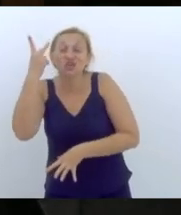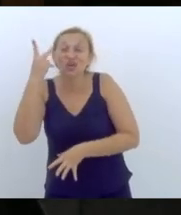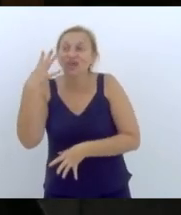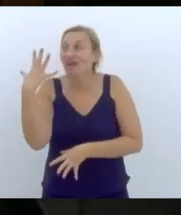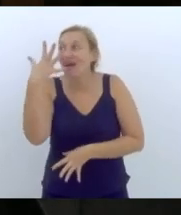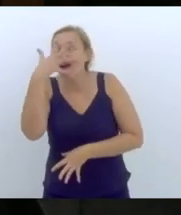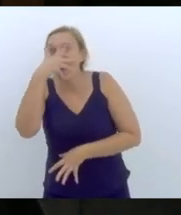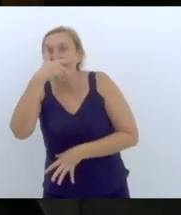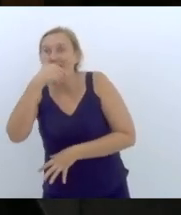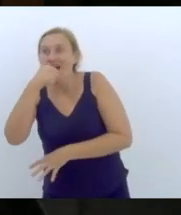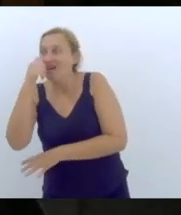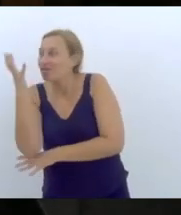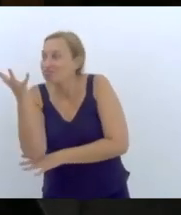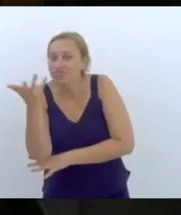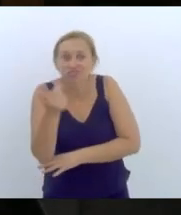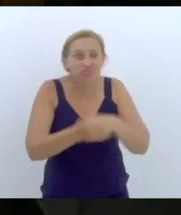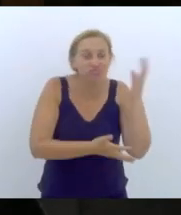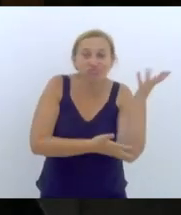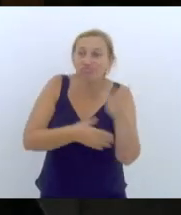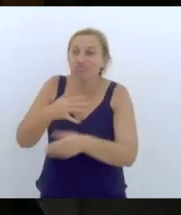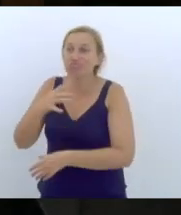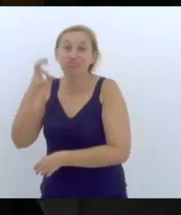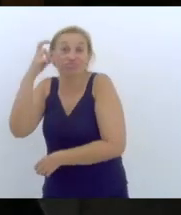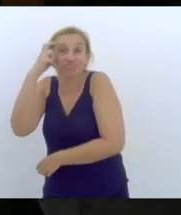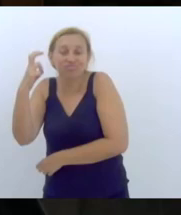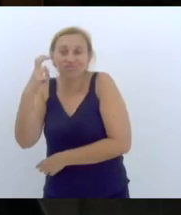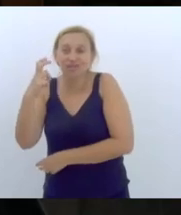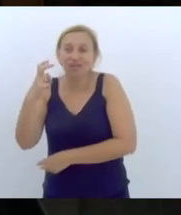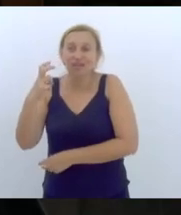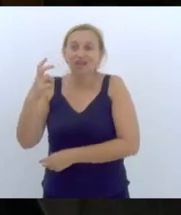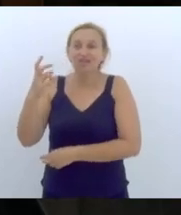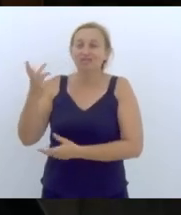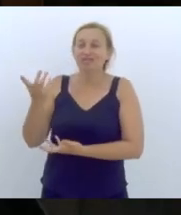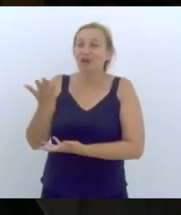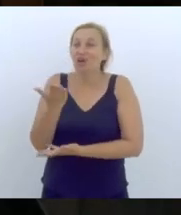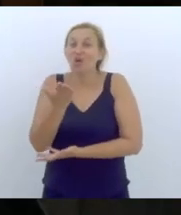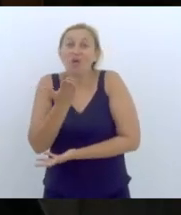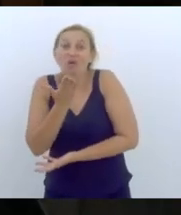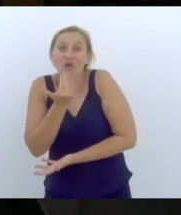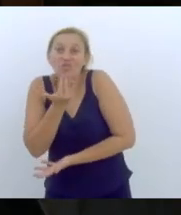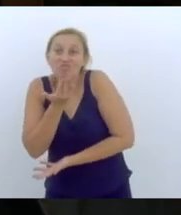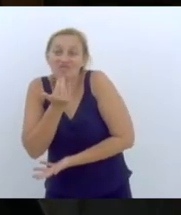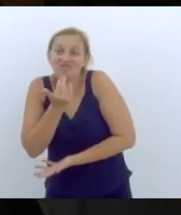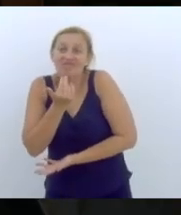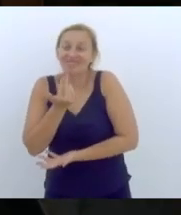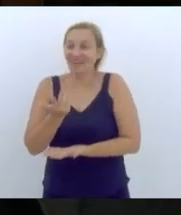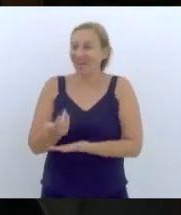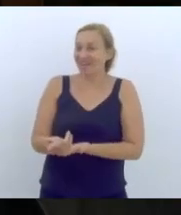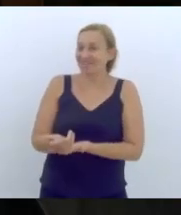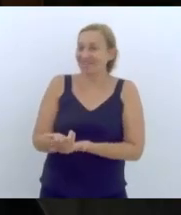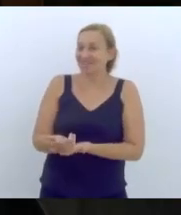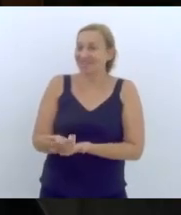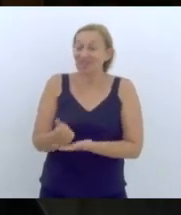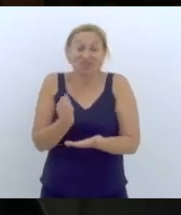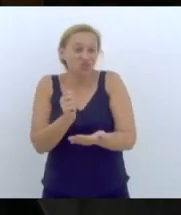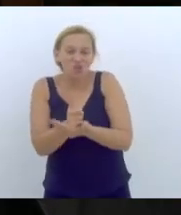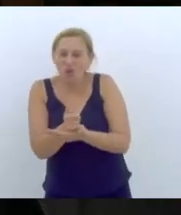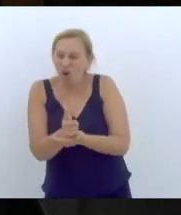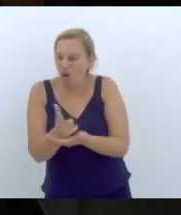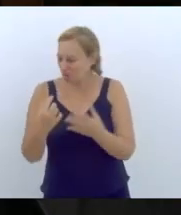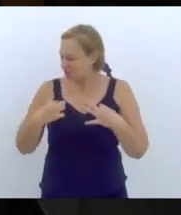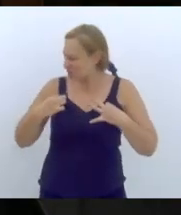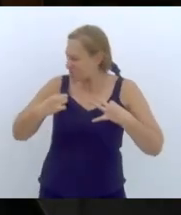belezas naturais, culturais, seu polo gastronômico, seu polo de compras, de moda,